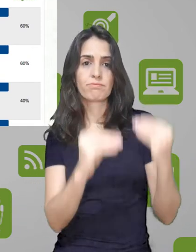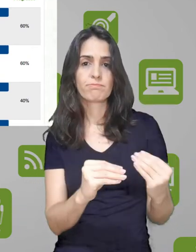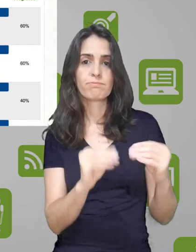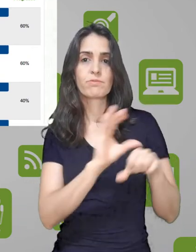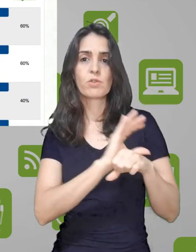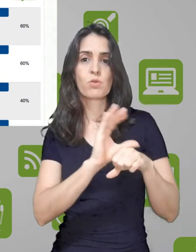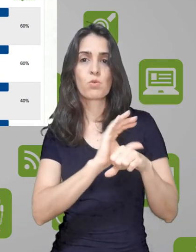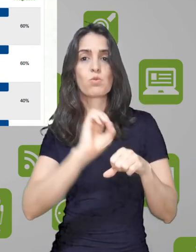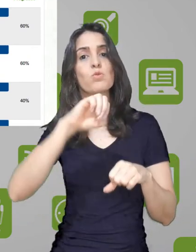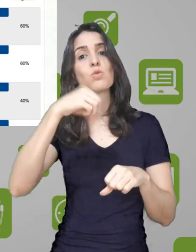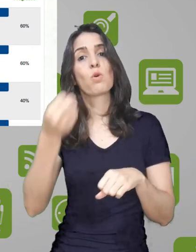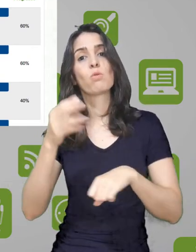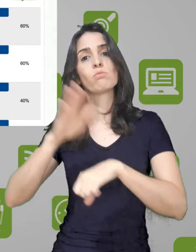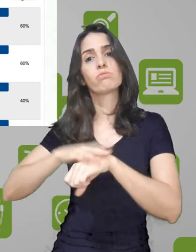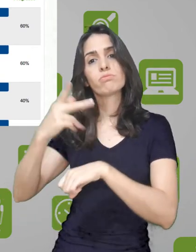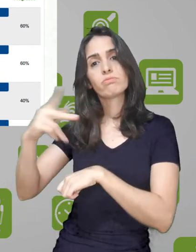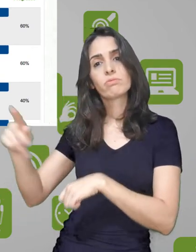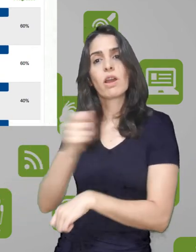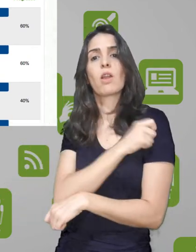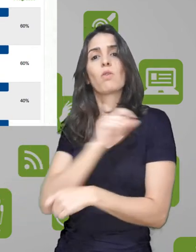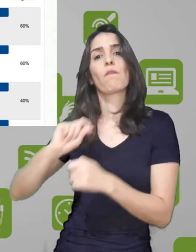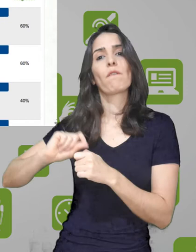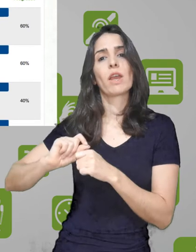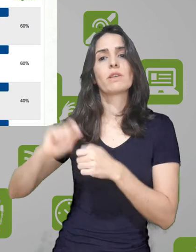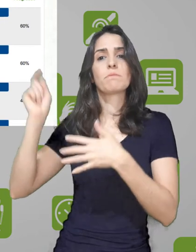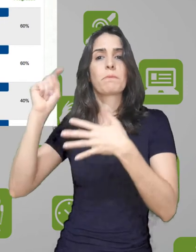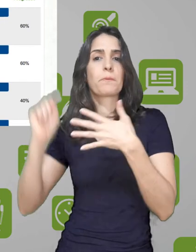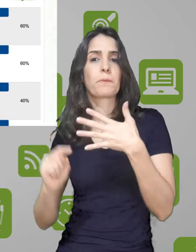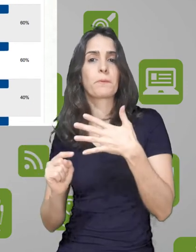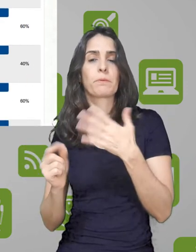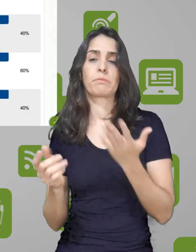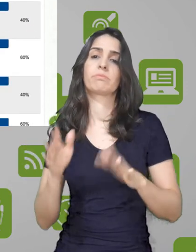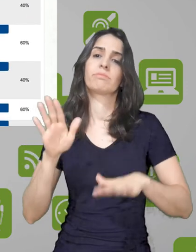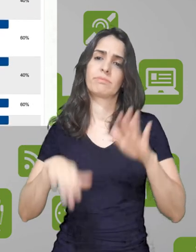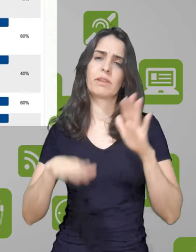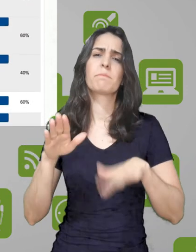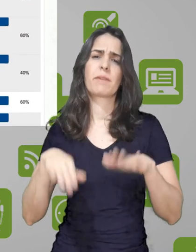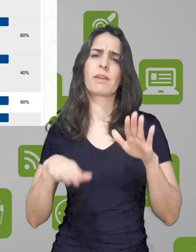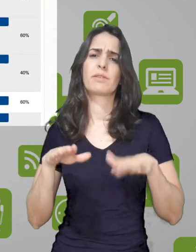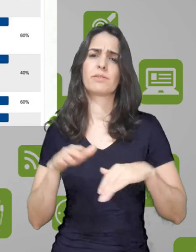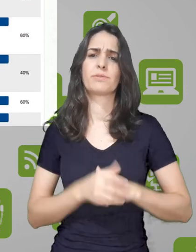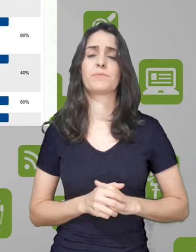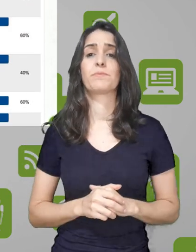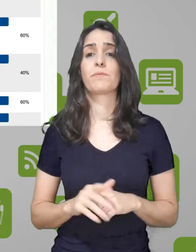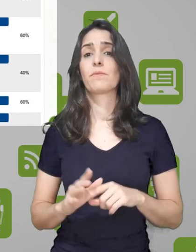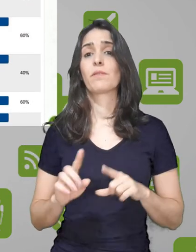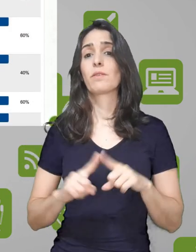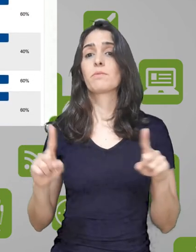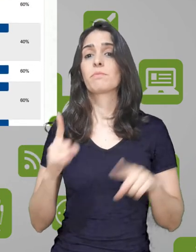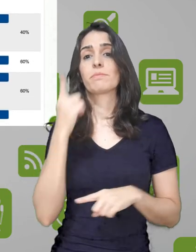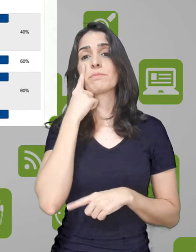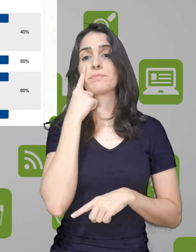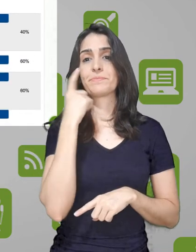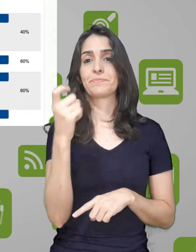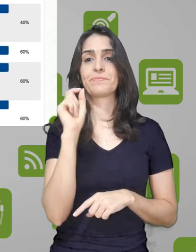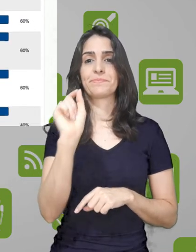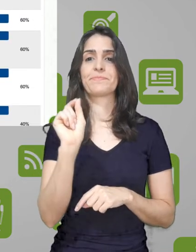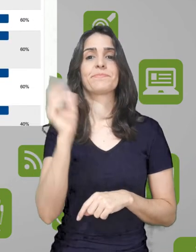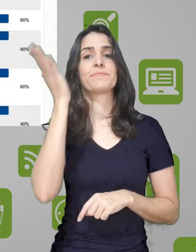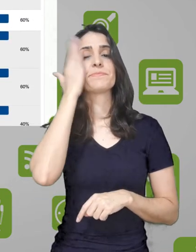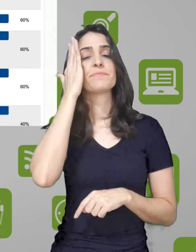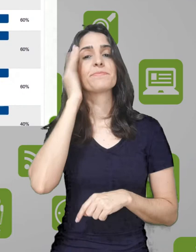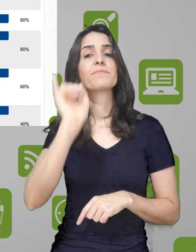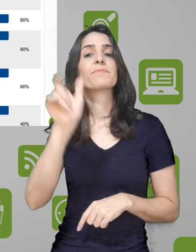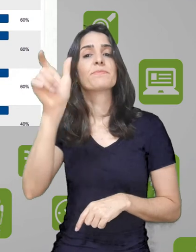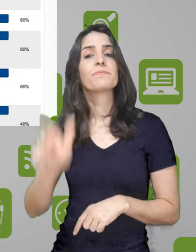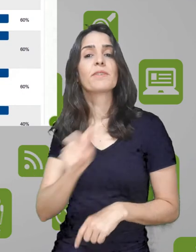curso ou se foi pela ordem do da entrega né então isso também pode variar mas o mais